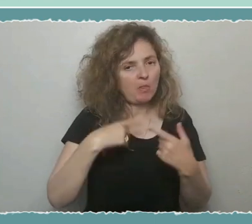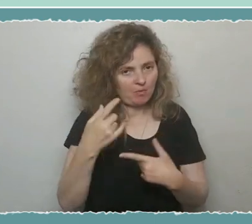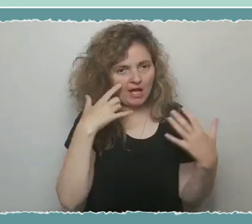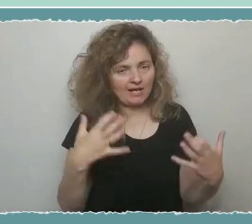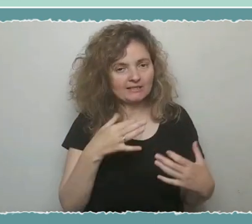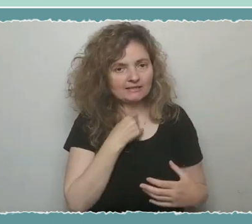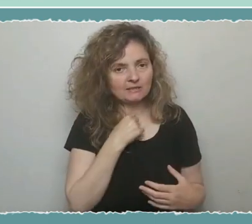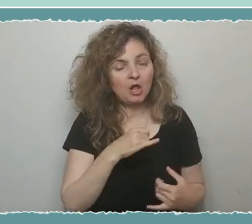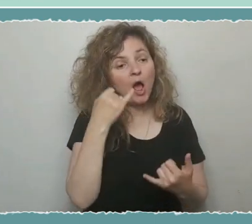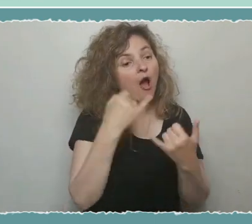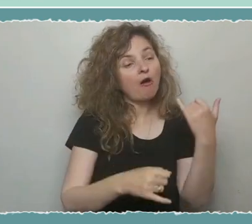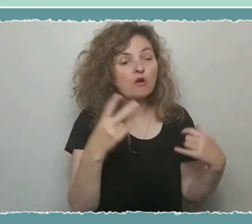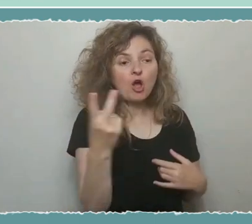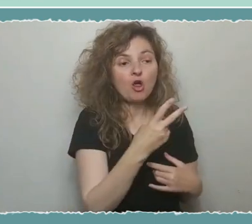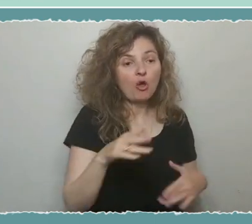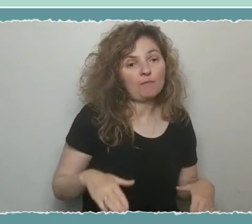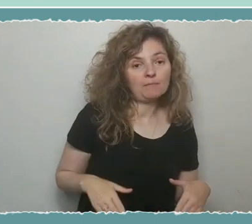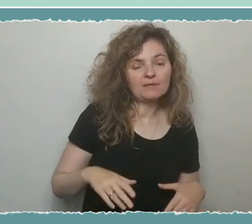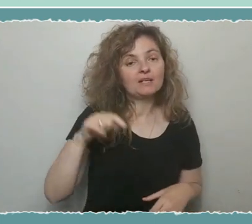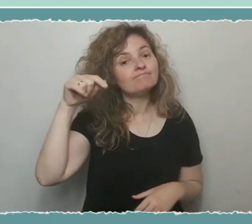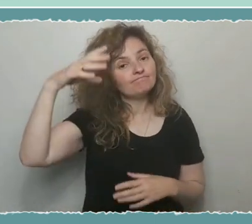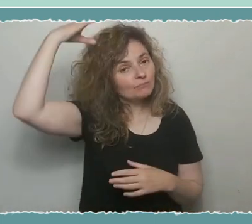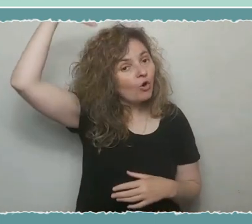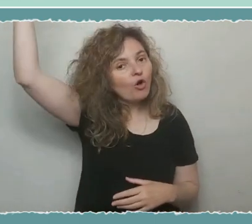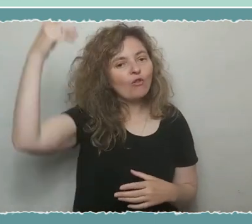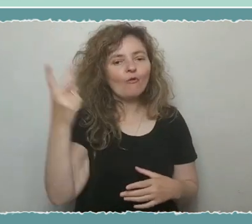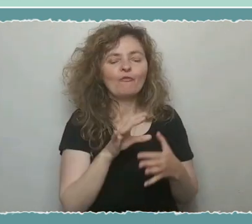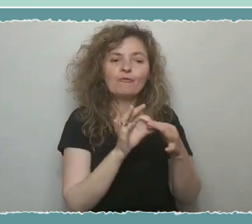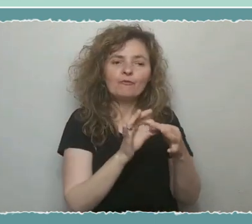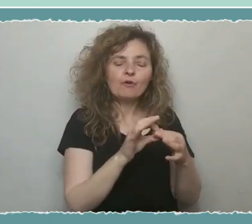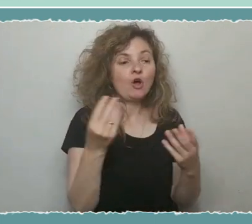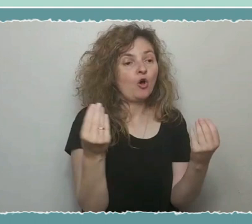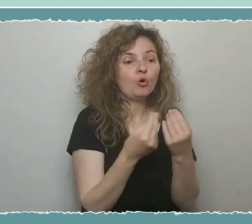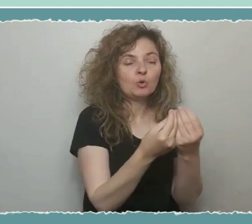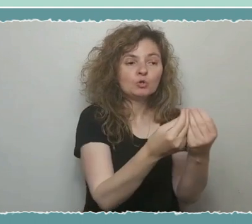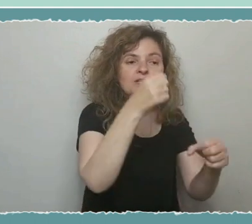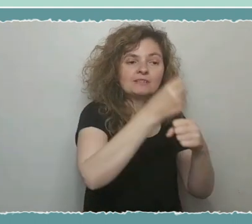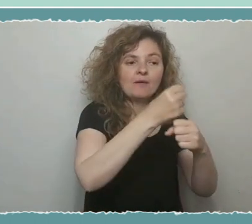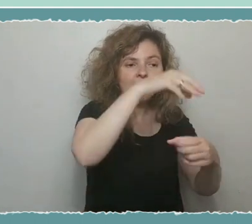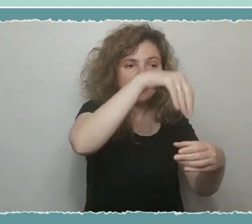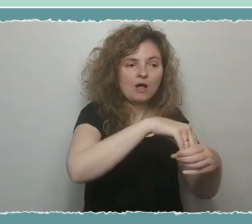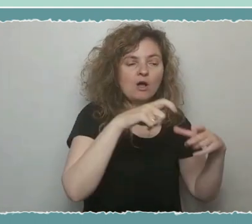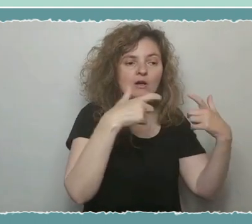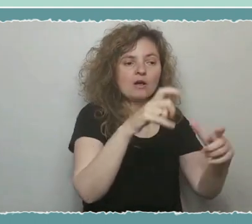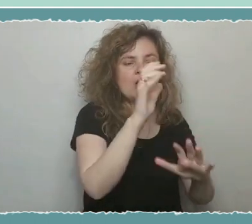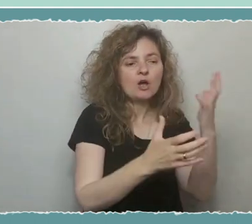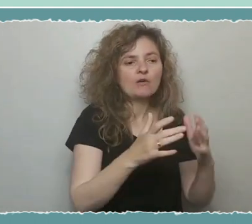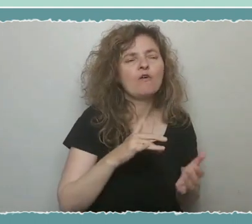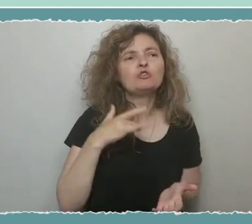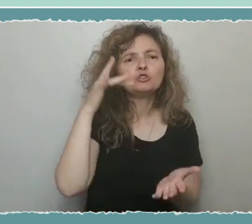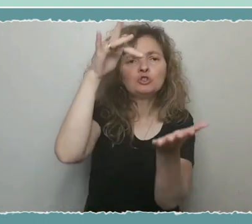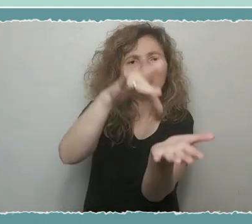moi simpático. Panchito e Gregorio fixeron os amigos. Estaban sempre traballando ali na cociña. Foron, pararon